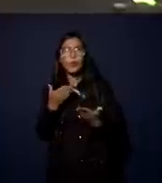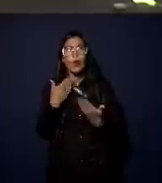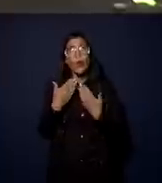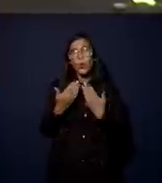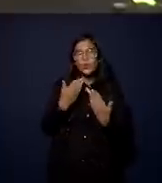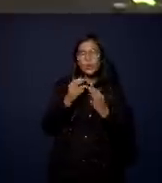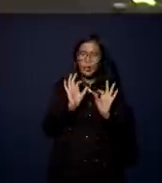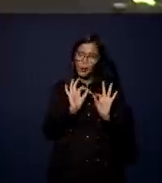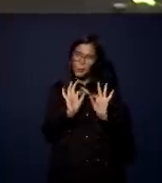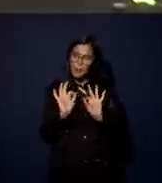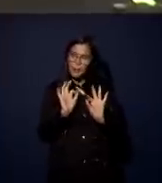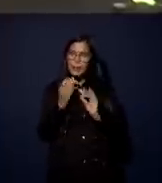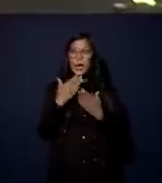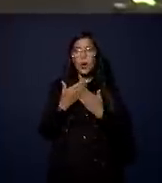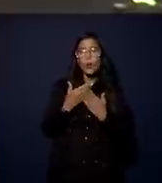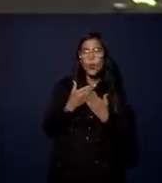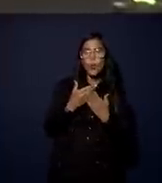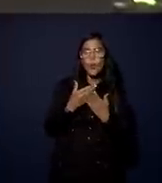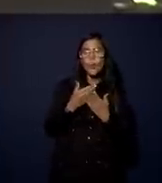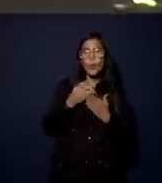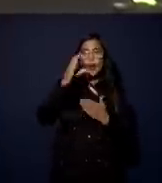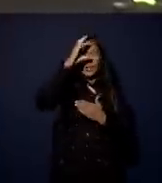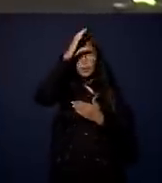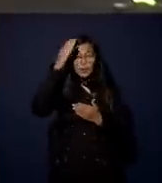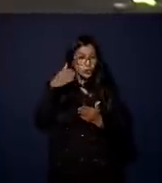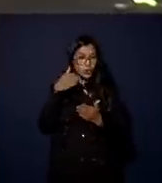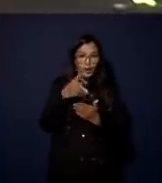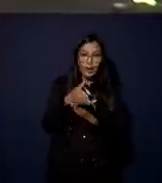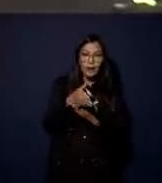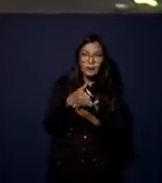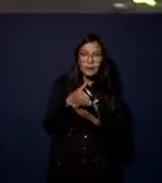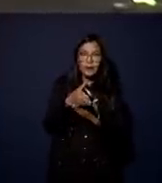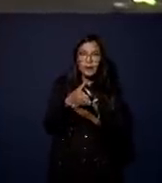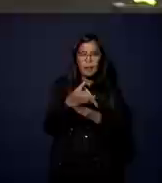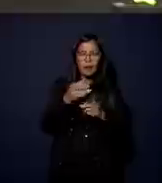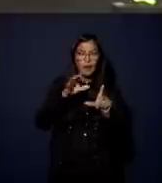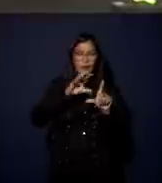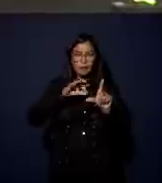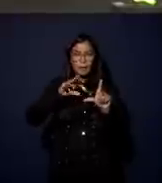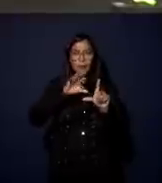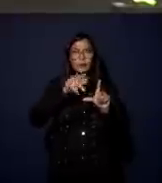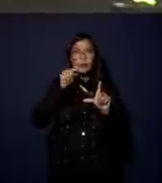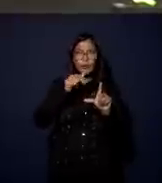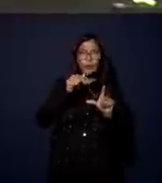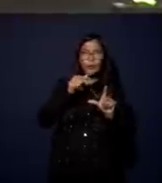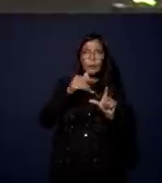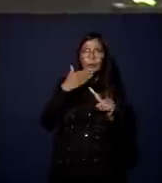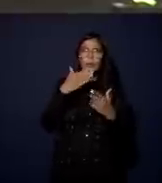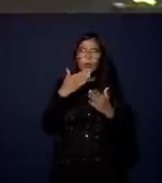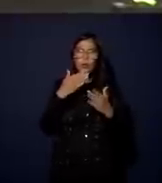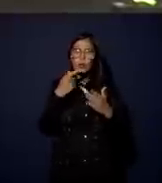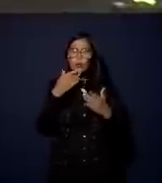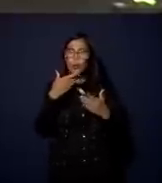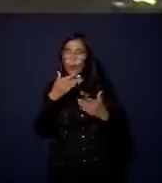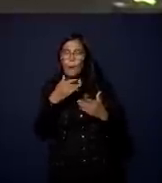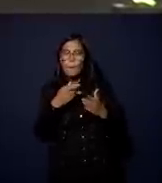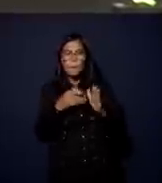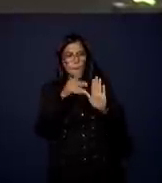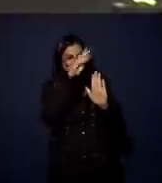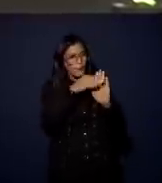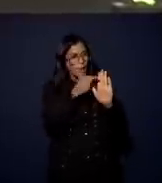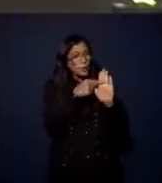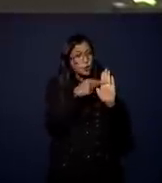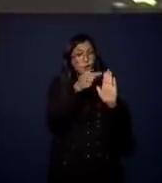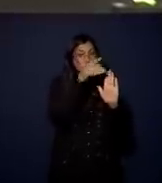é relativamente simples aqui um cliente quando ele entra na base se eu não tenho ele aqui ainda eu consigo atrelar ele alguma Persona